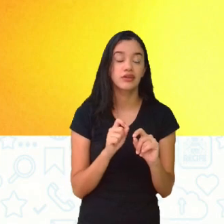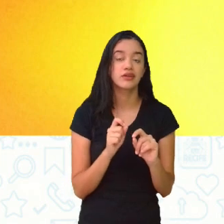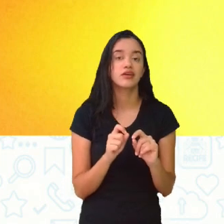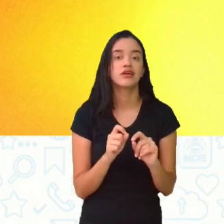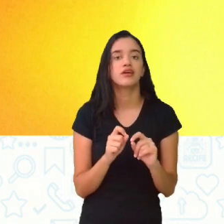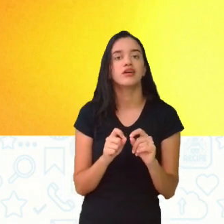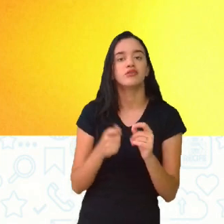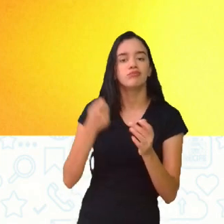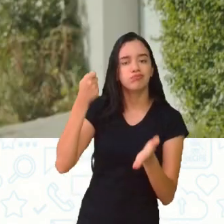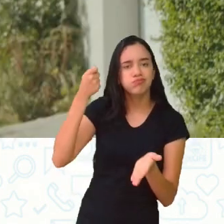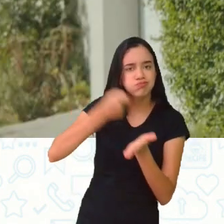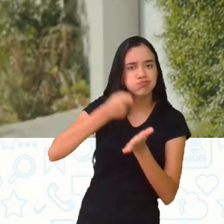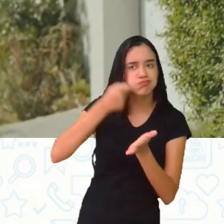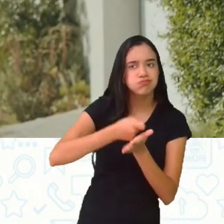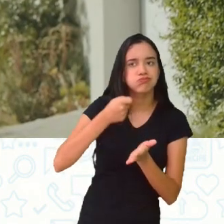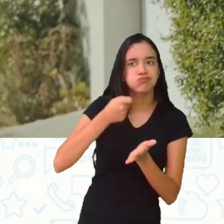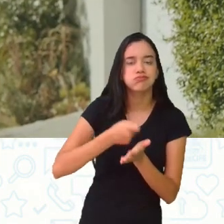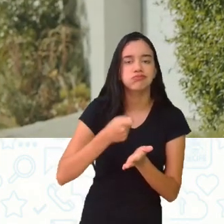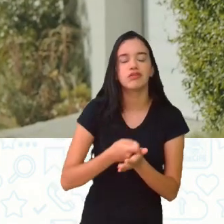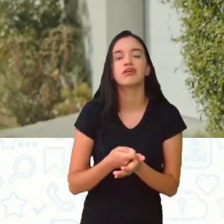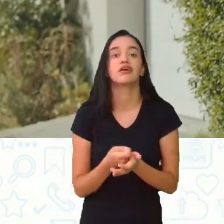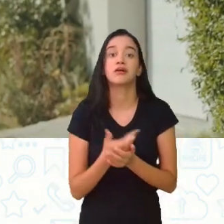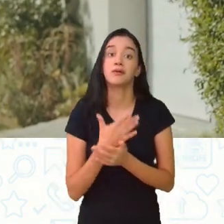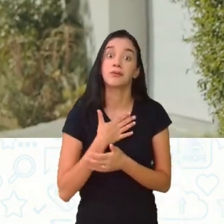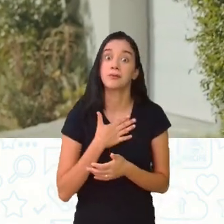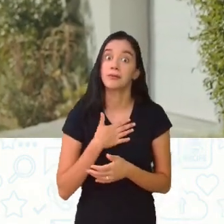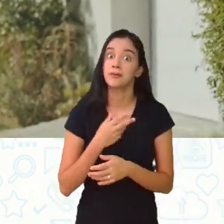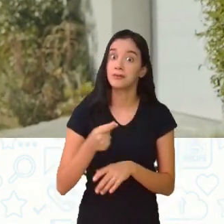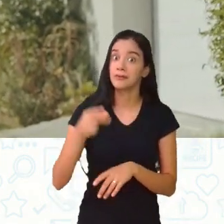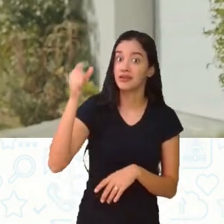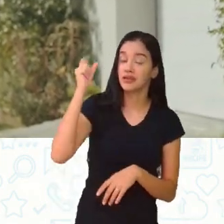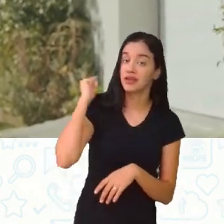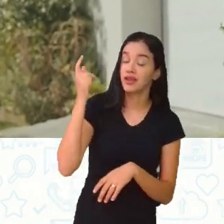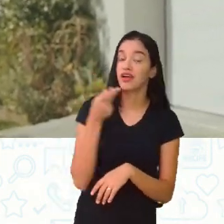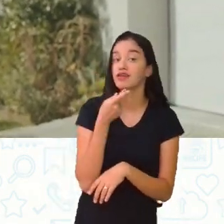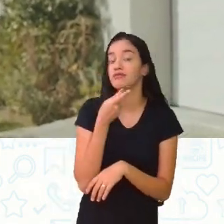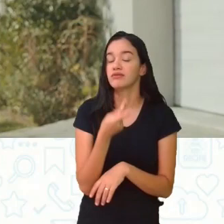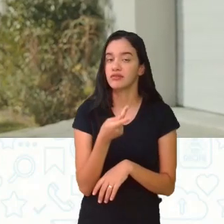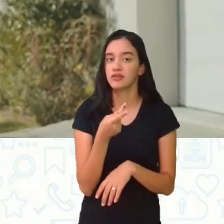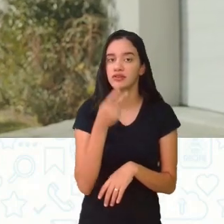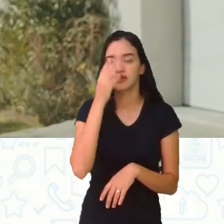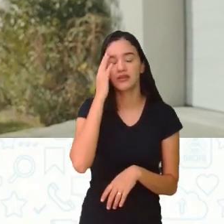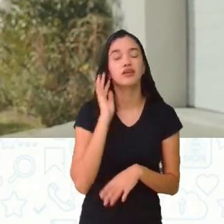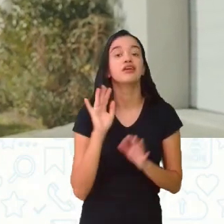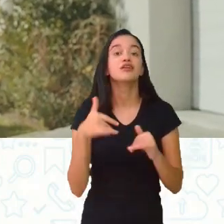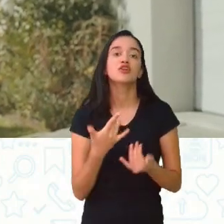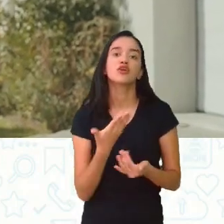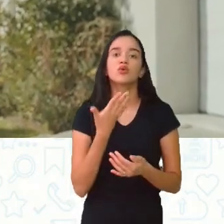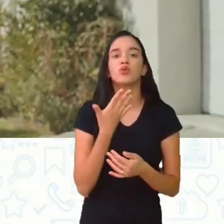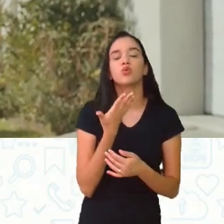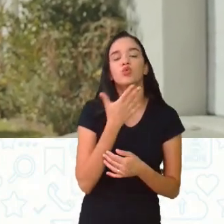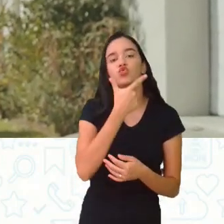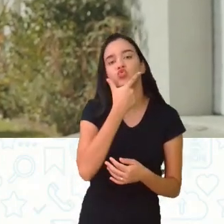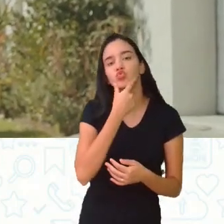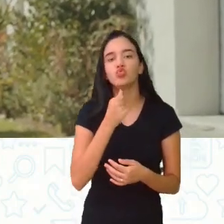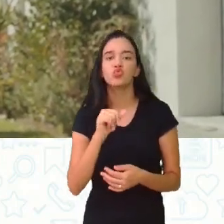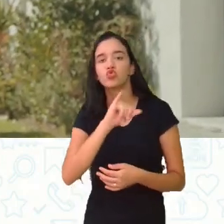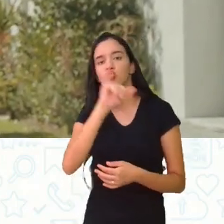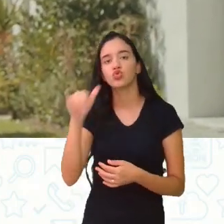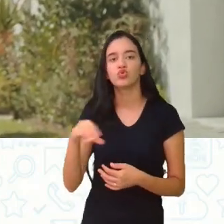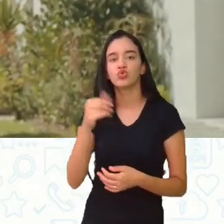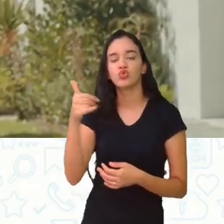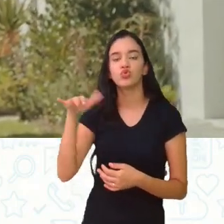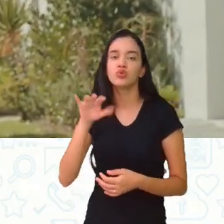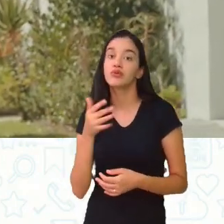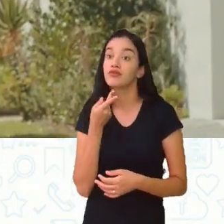pai de 50 anos. Na minha época, né? Veja o que ele fala. Aí Joãozinho, no seu entendimento, diz,